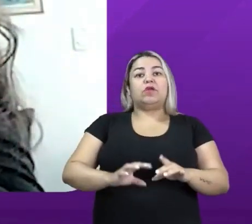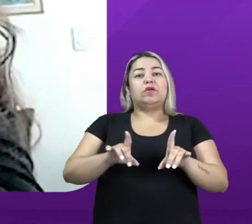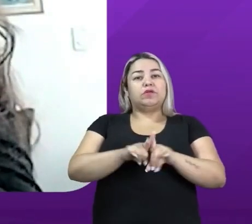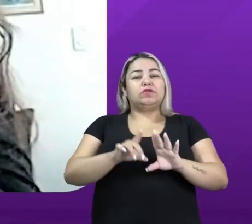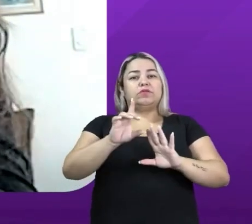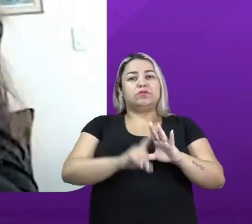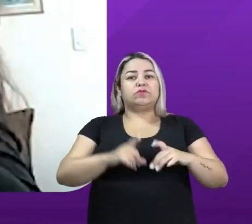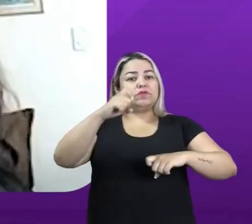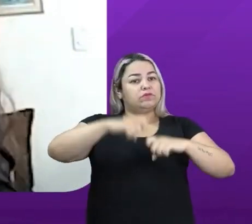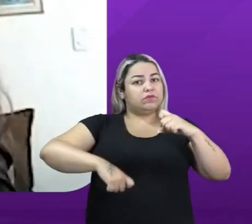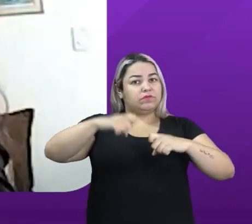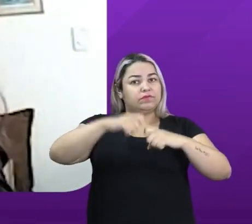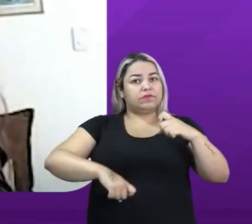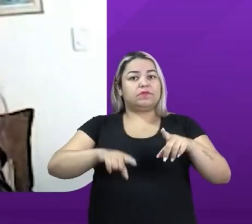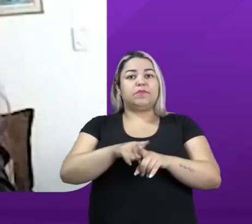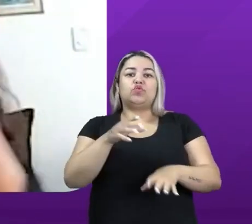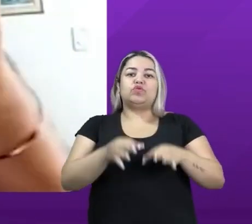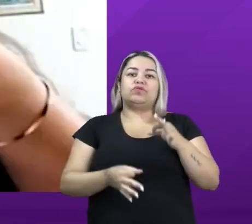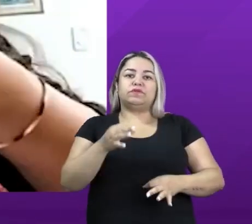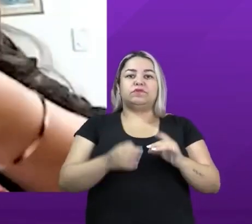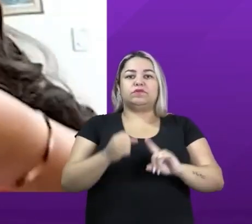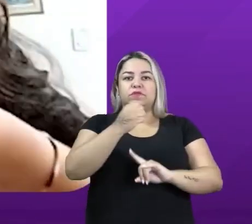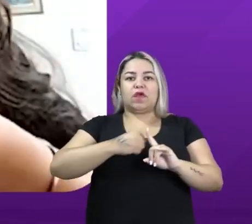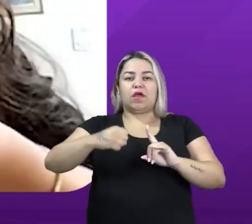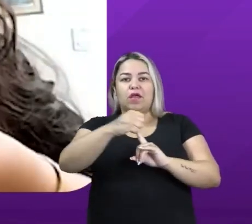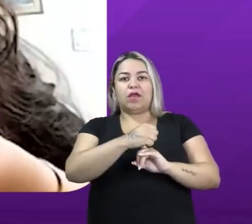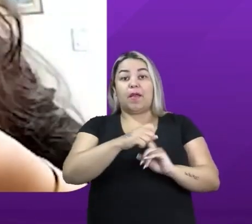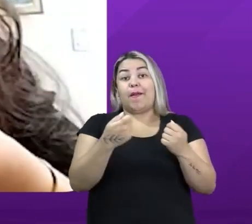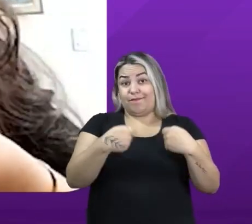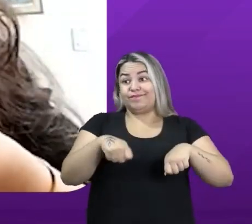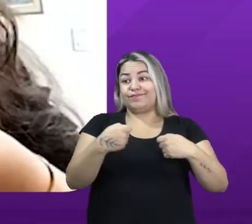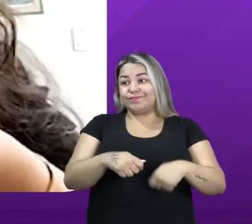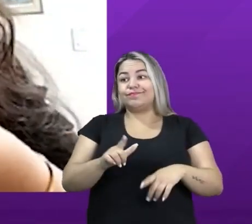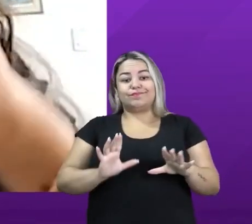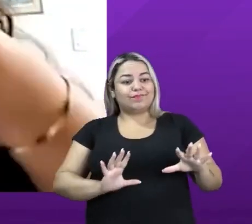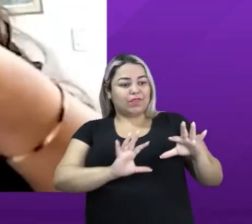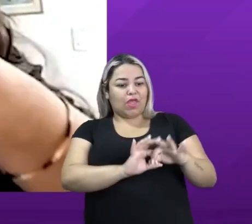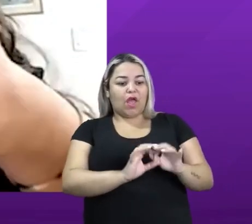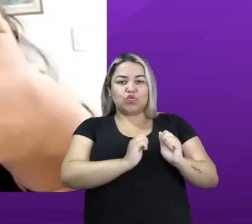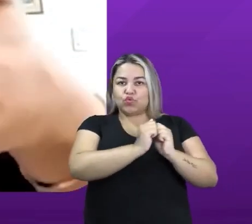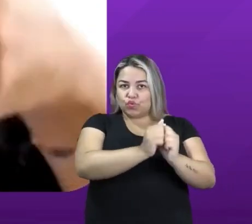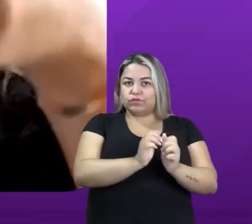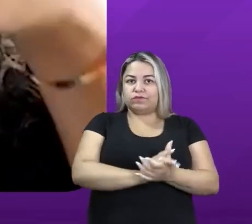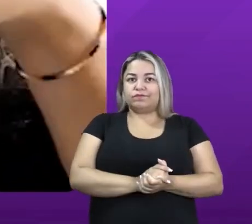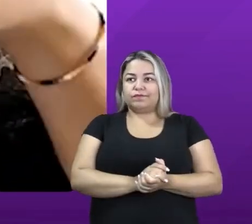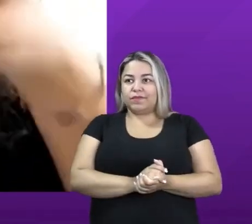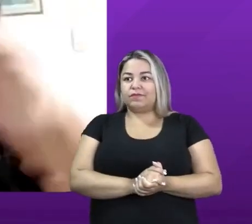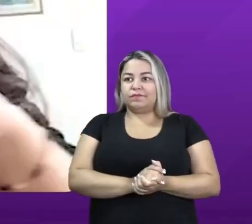e reprodutivos e justiça social. Esses elementos eles precisam andar juntos,